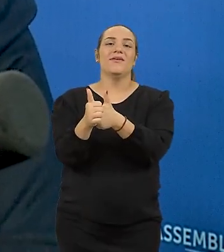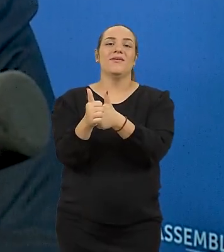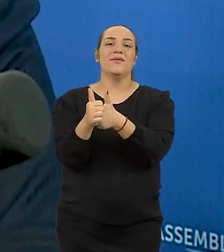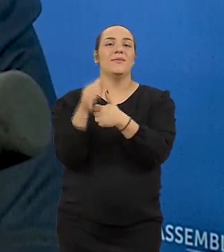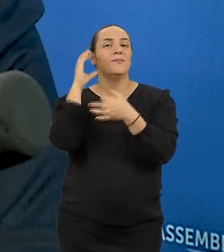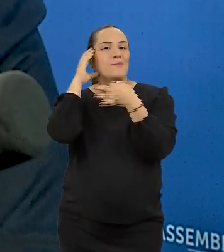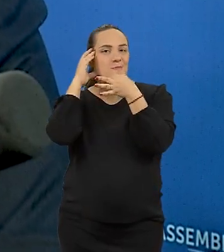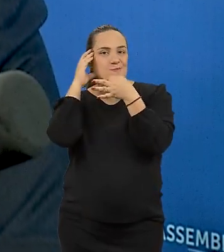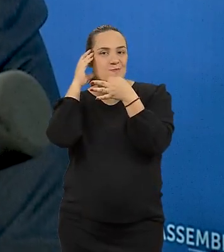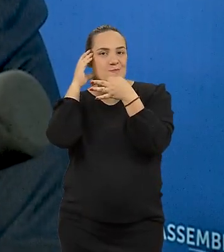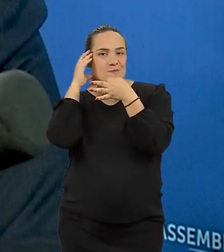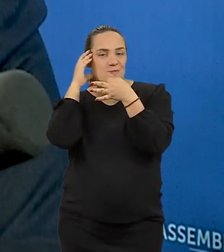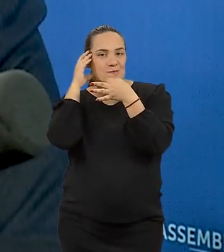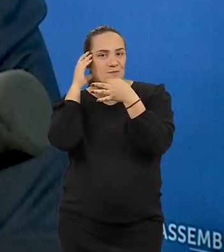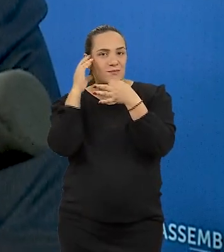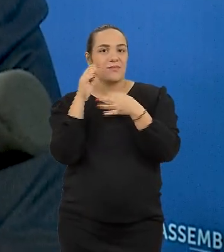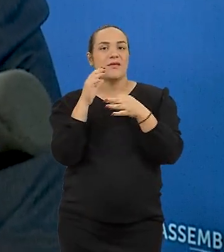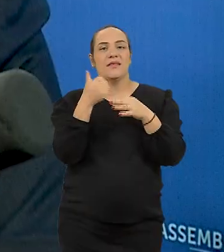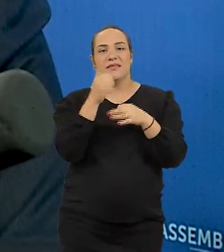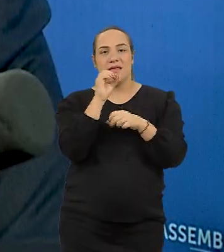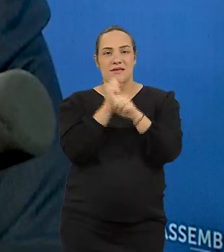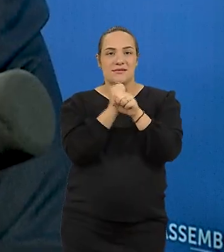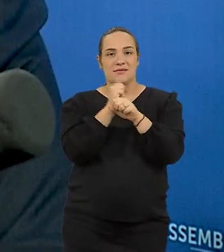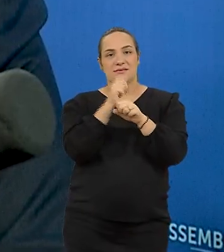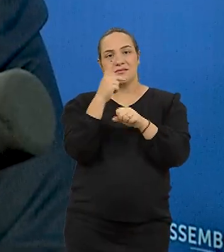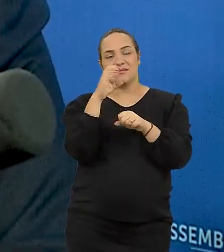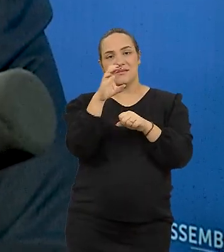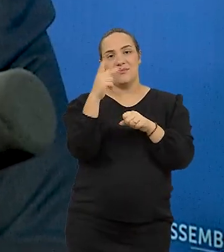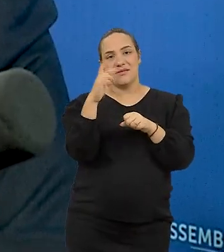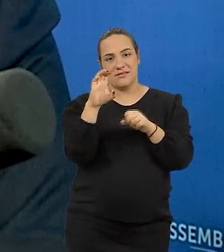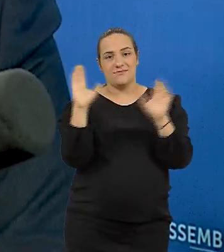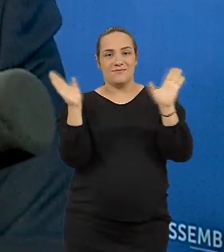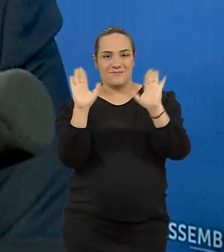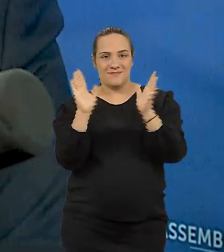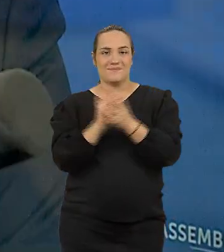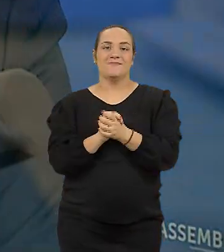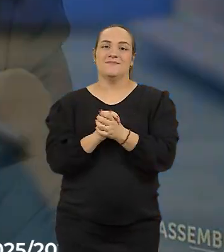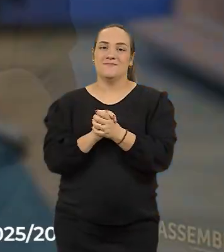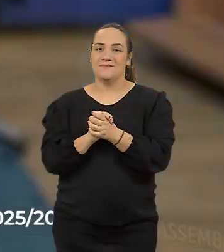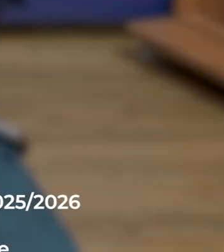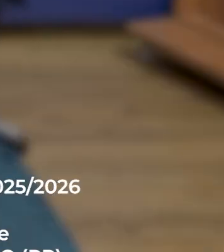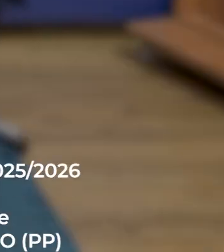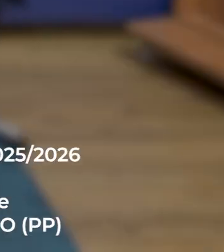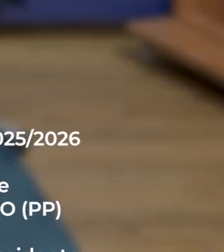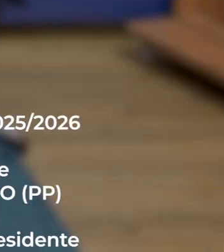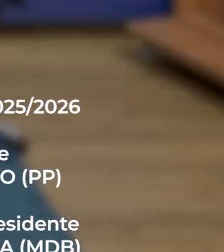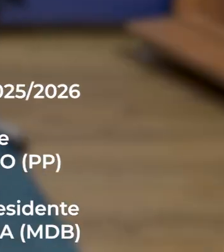assistindo aos nossos programas do podcast A Década do CPC. Até logo.